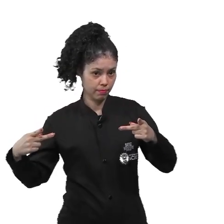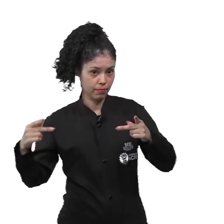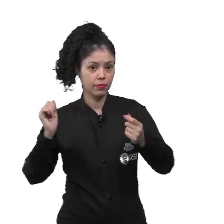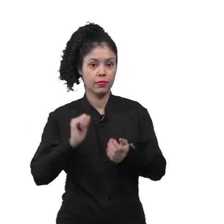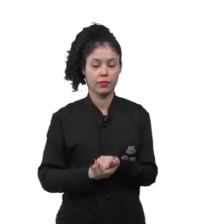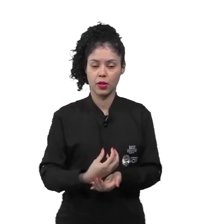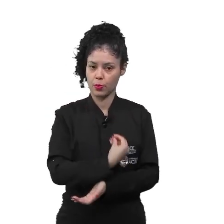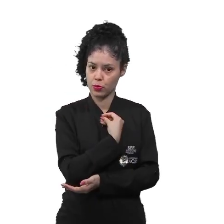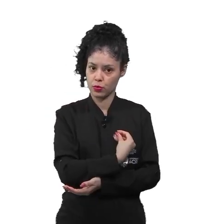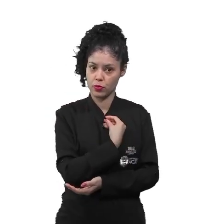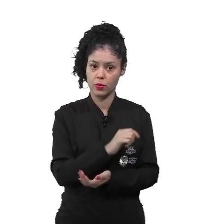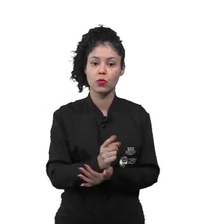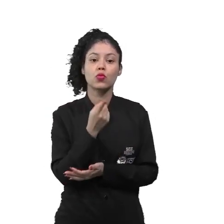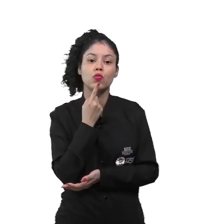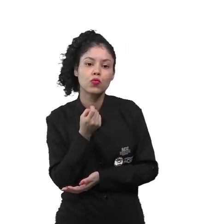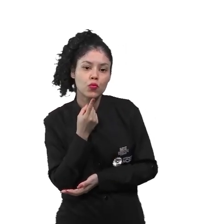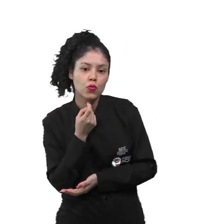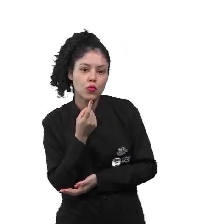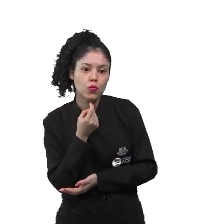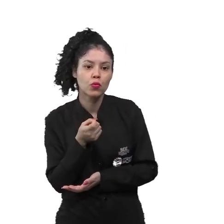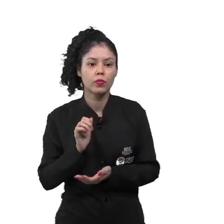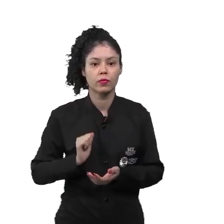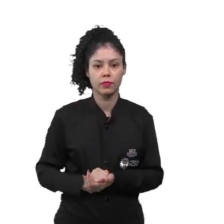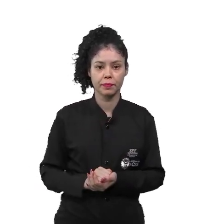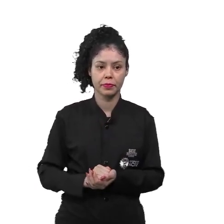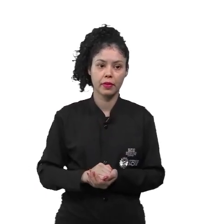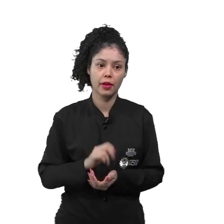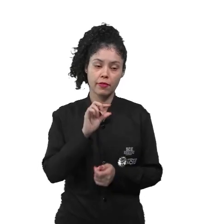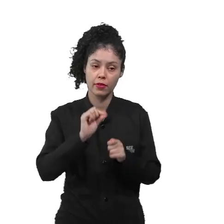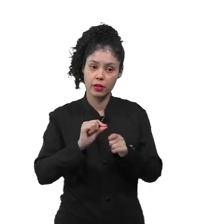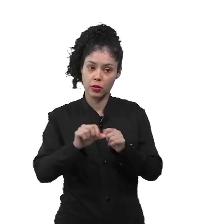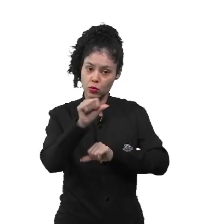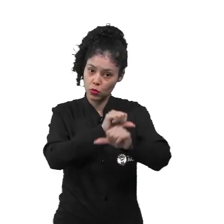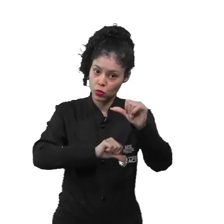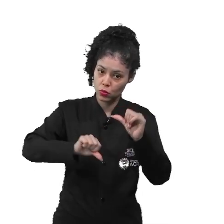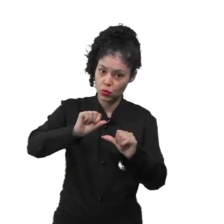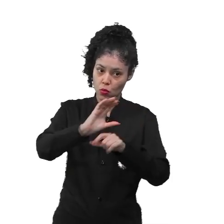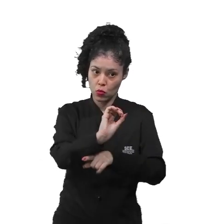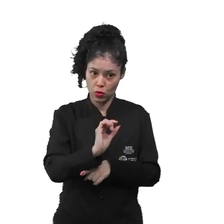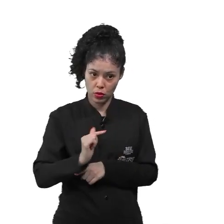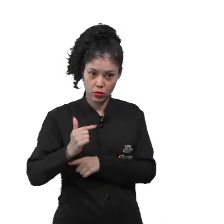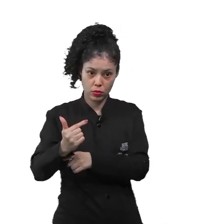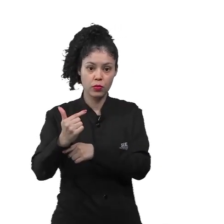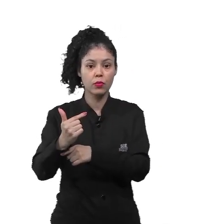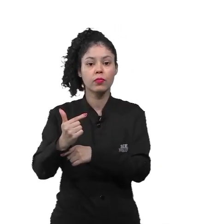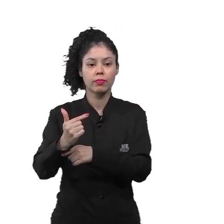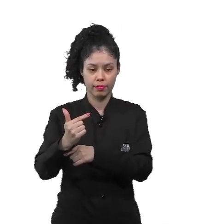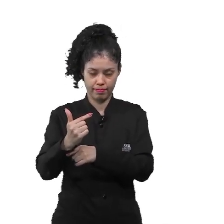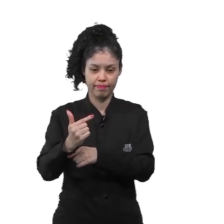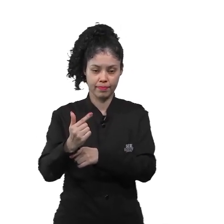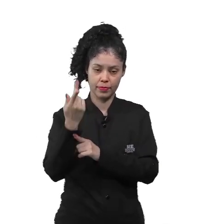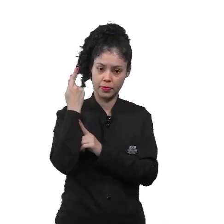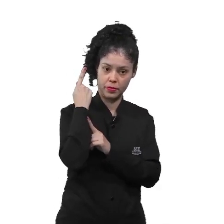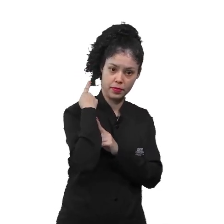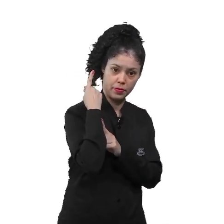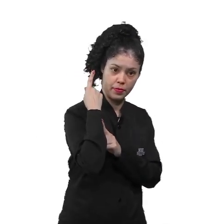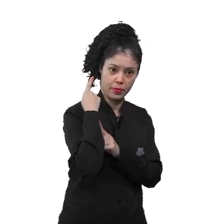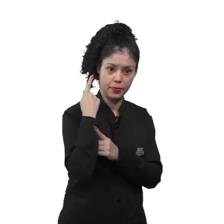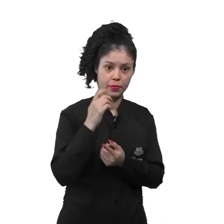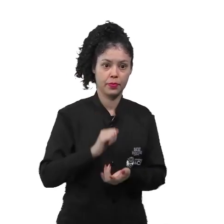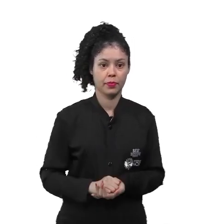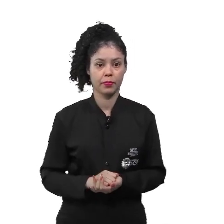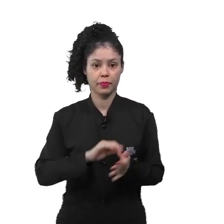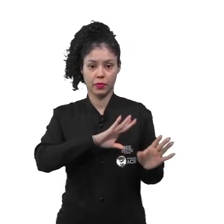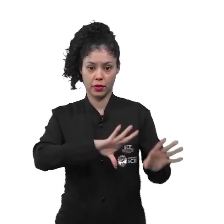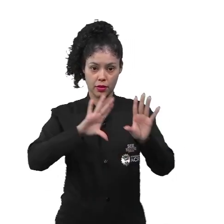ela está presente ali nos glóbulos vermelhos e ela vai fazer essa troca gasosa, né, do oxigênio ali dos pulmões, ela